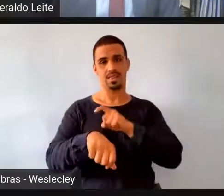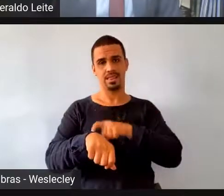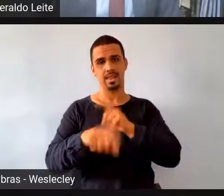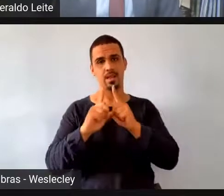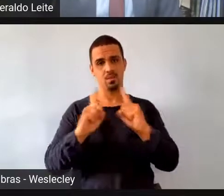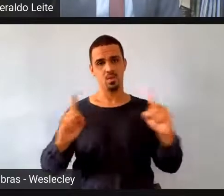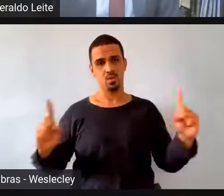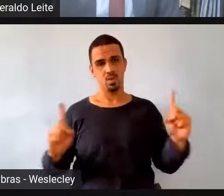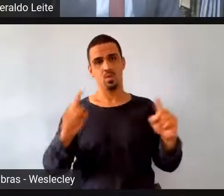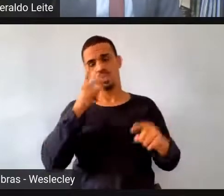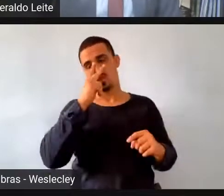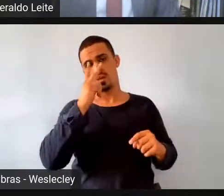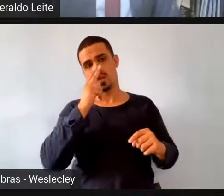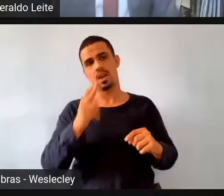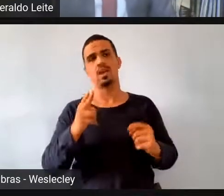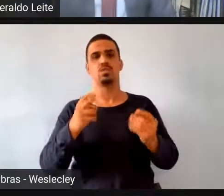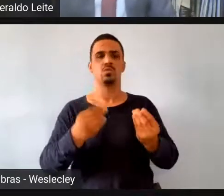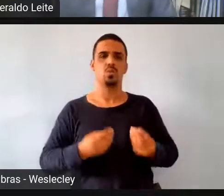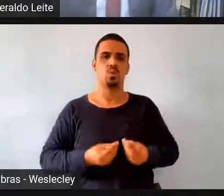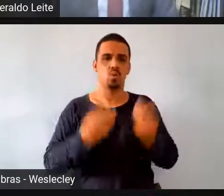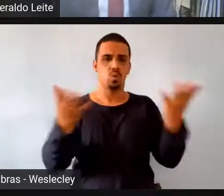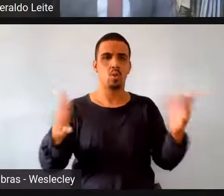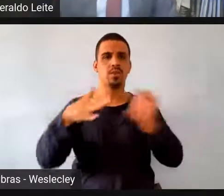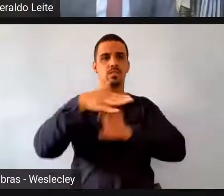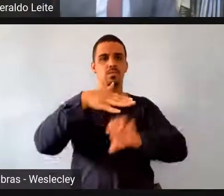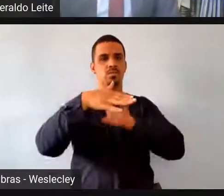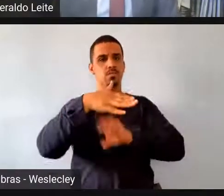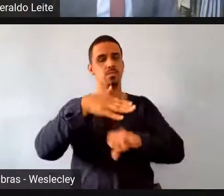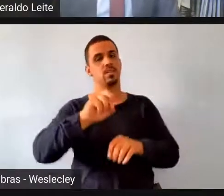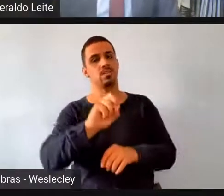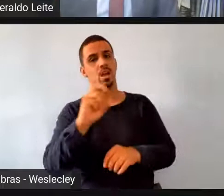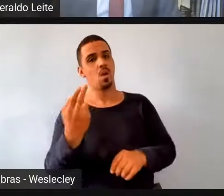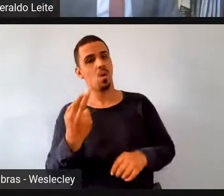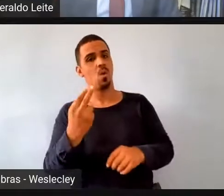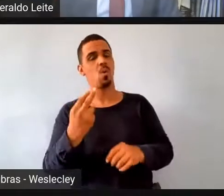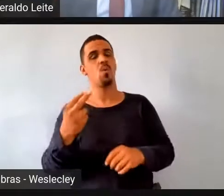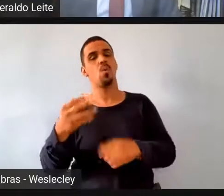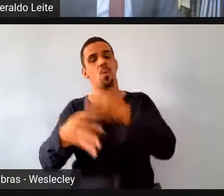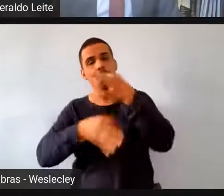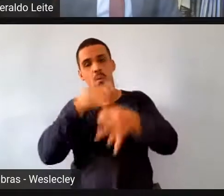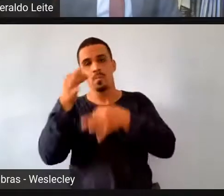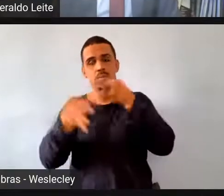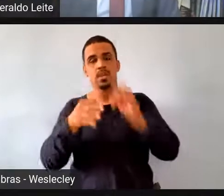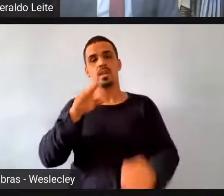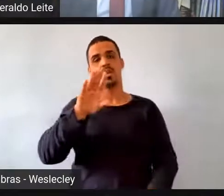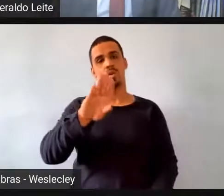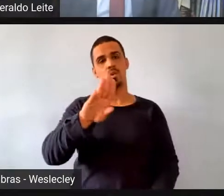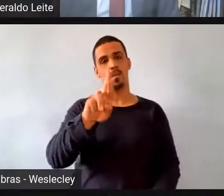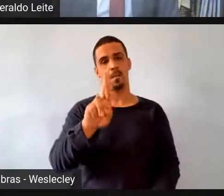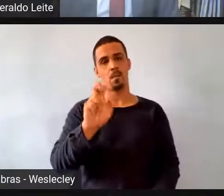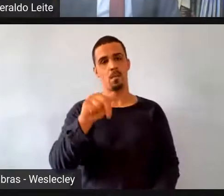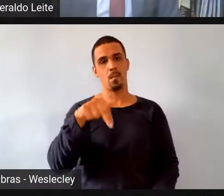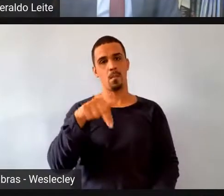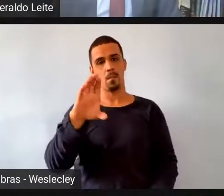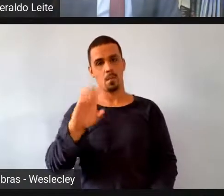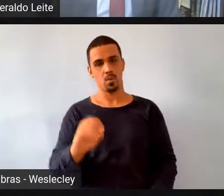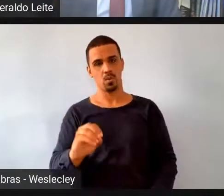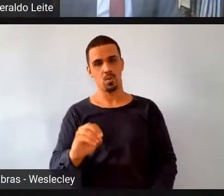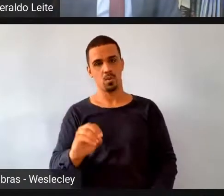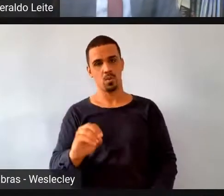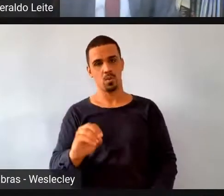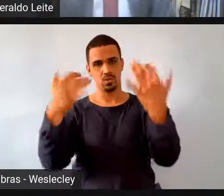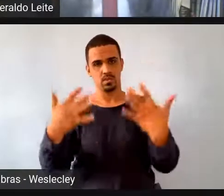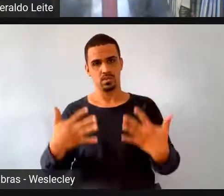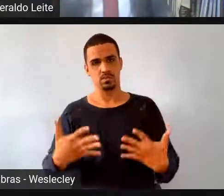2 de doações de empresas, seja via esse ponto que o Bruno levantou, né, esse financiamento